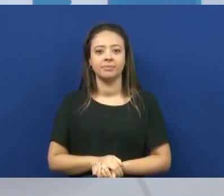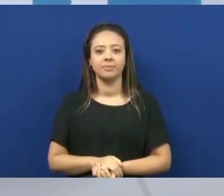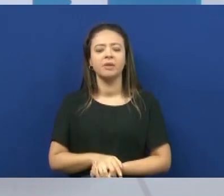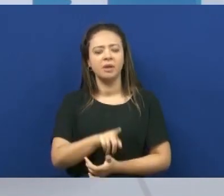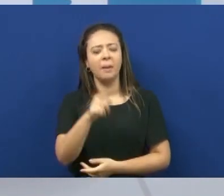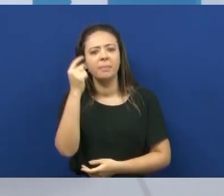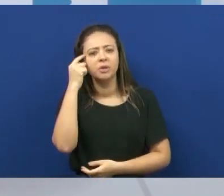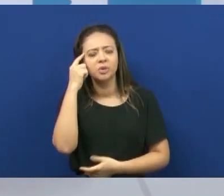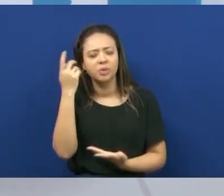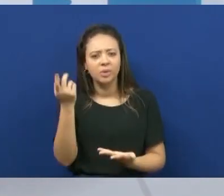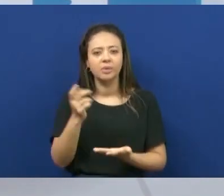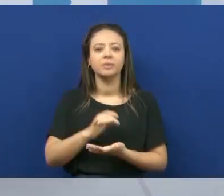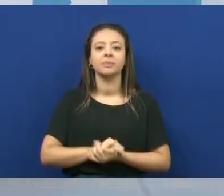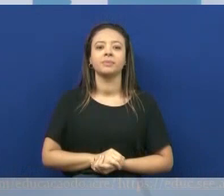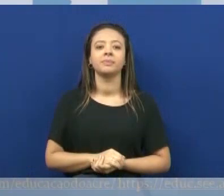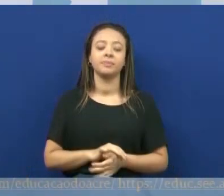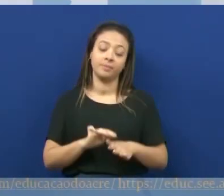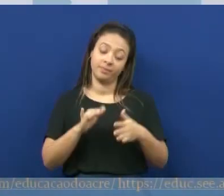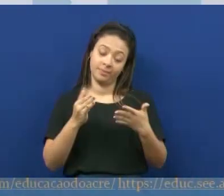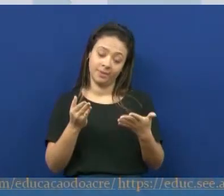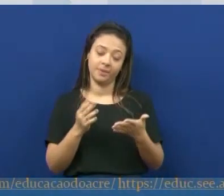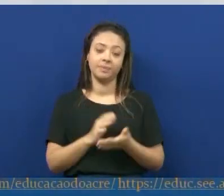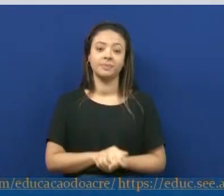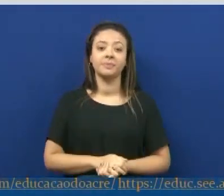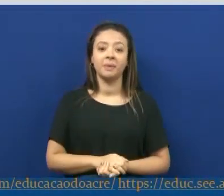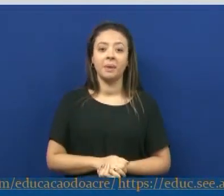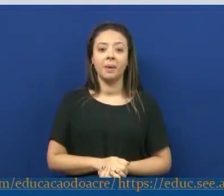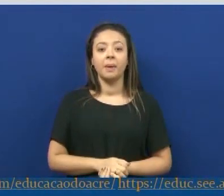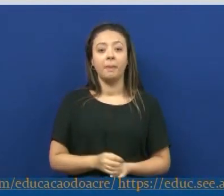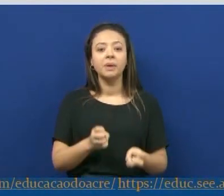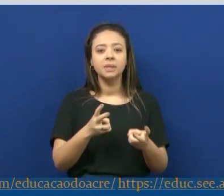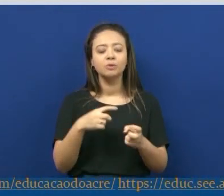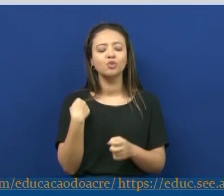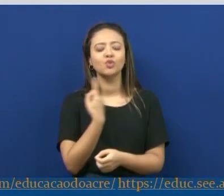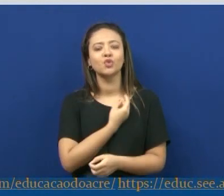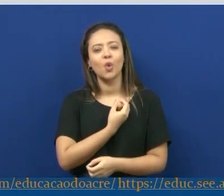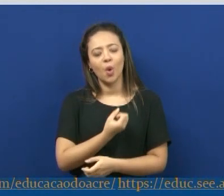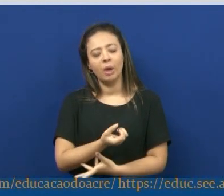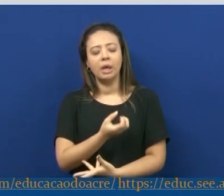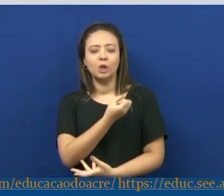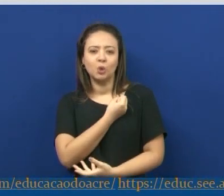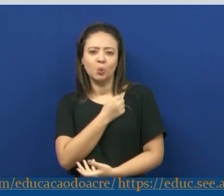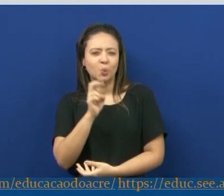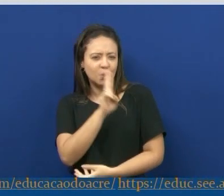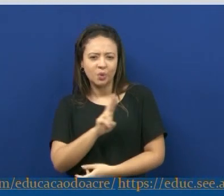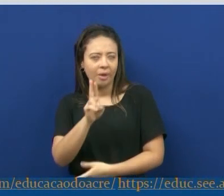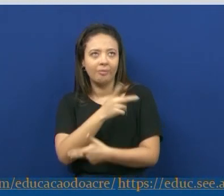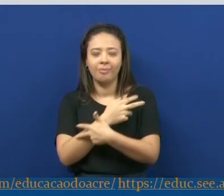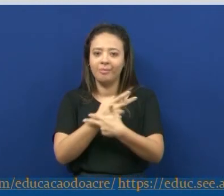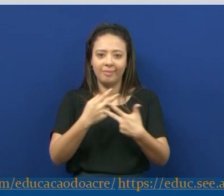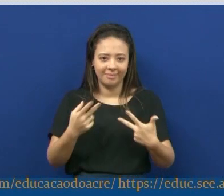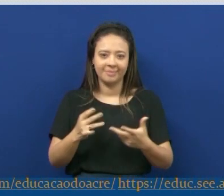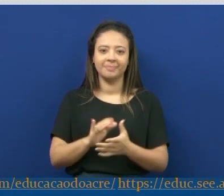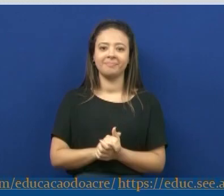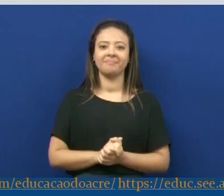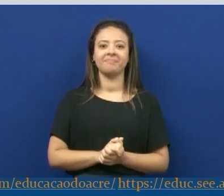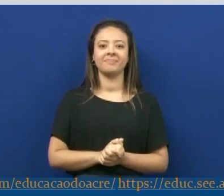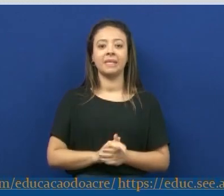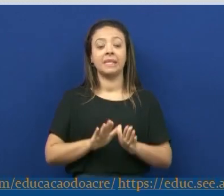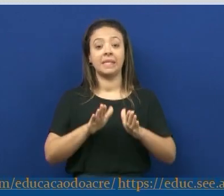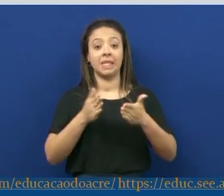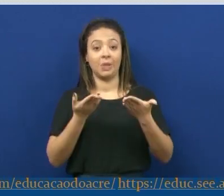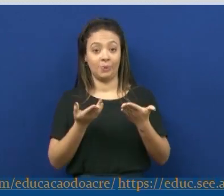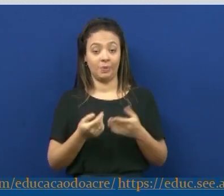estudando? Então, viu como nós utilizamos o número para muitas coisas? Agora eu gostaria que você